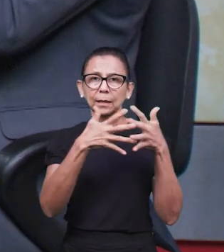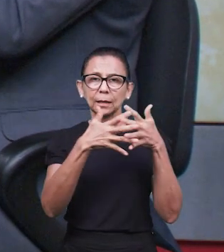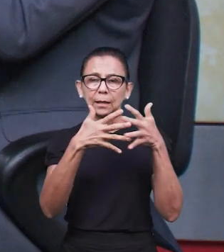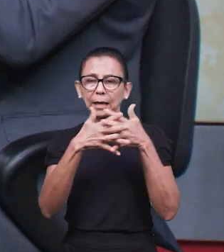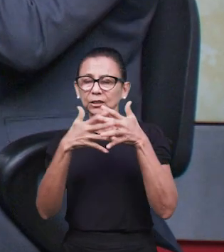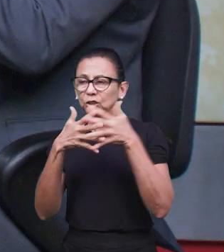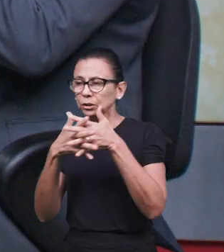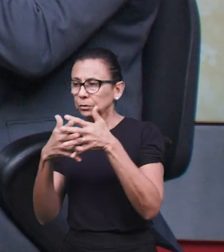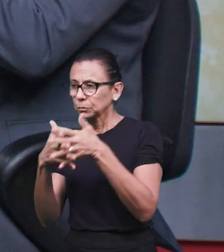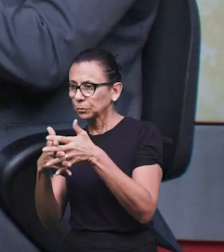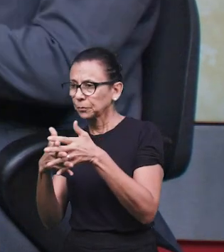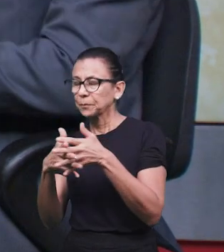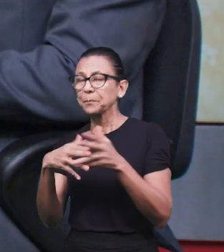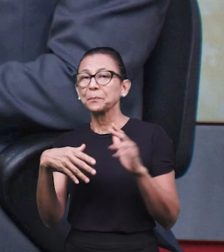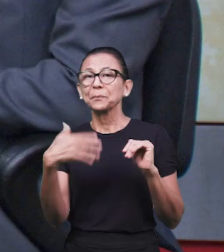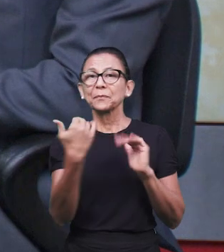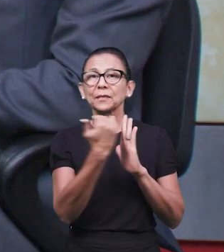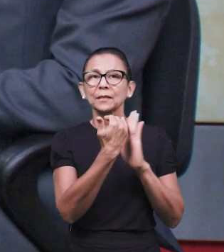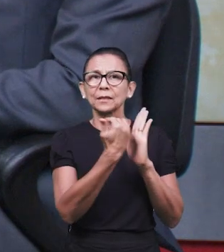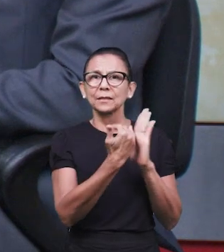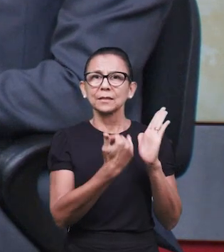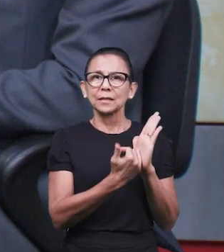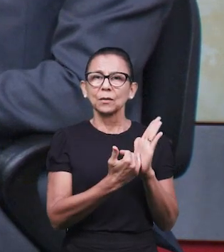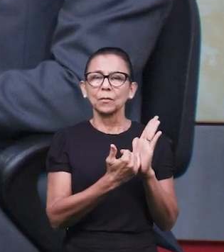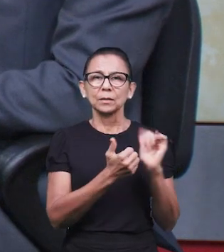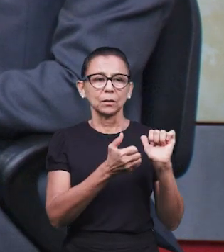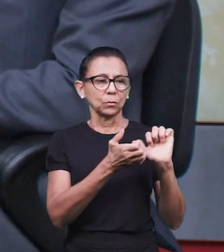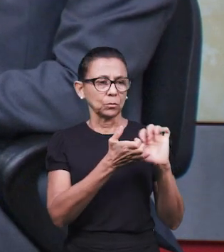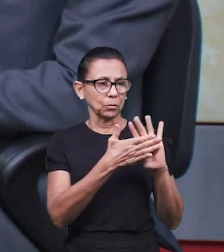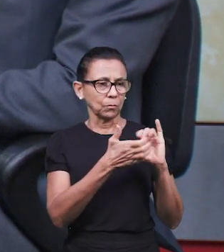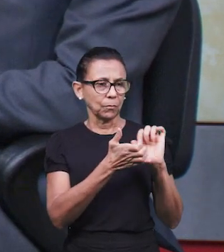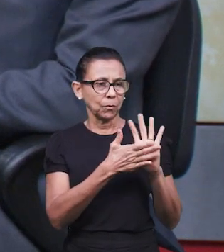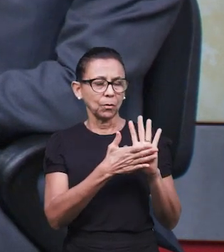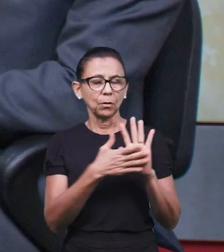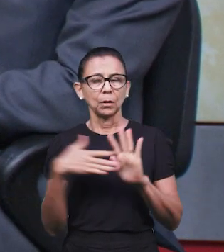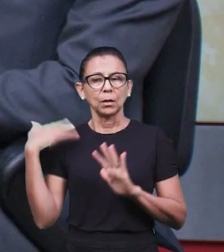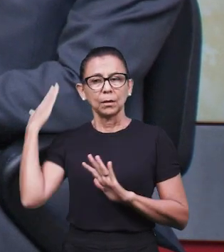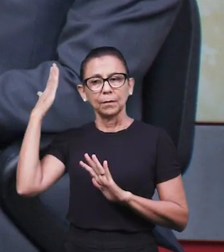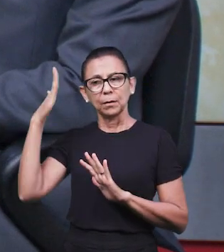essa sequência é que preserva a comunhão, né? A